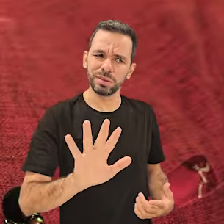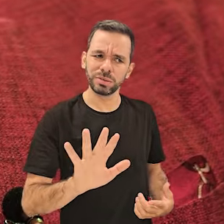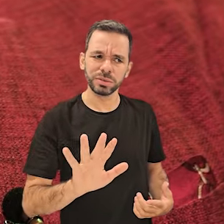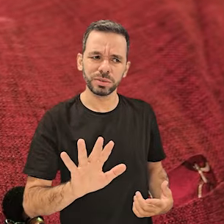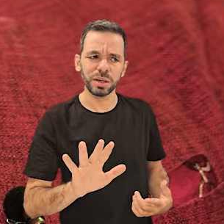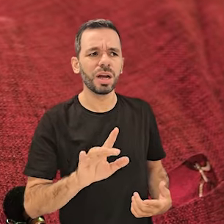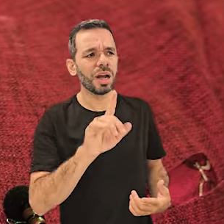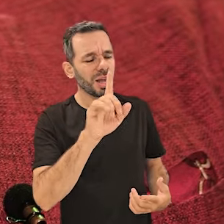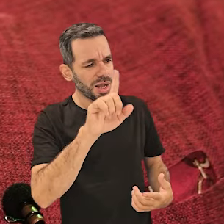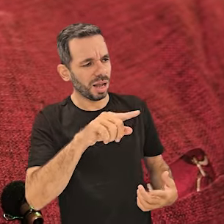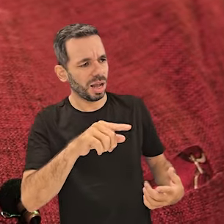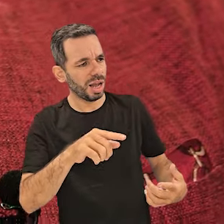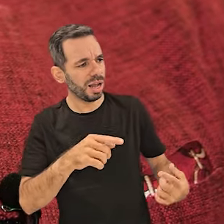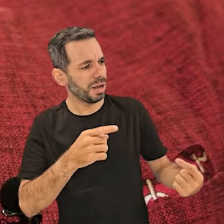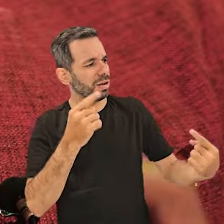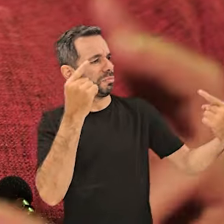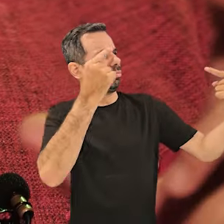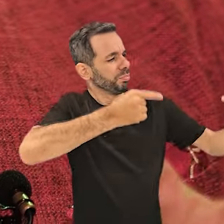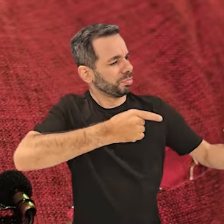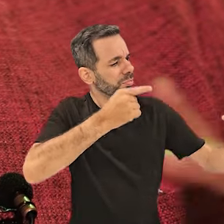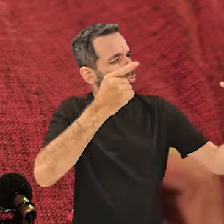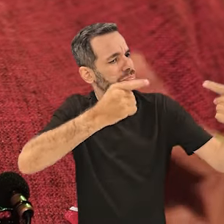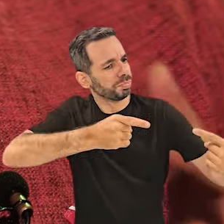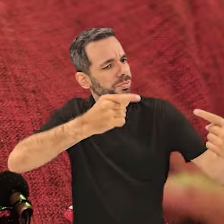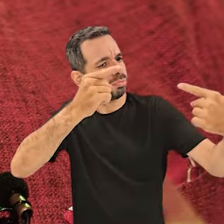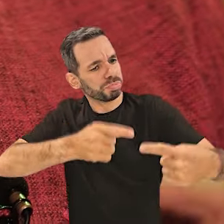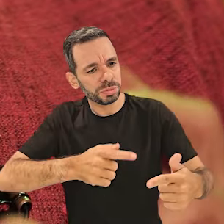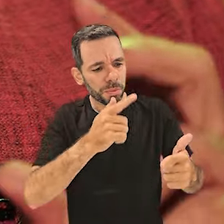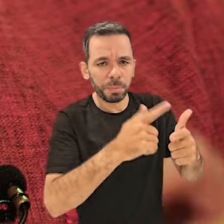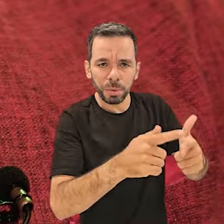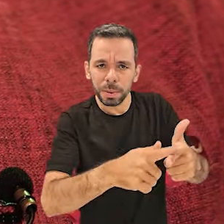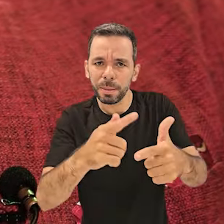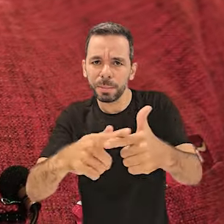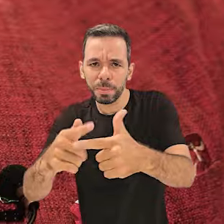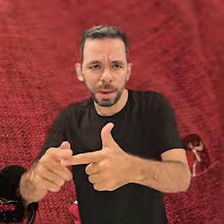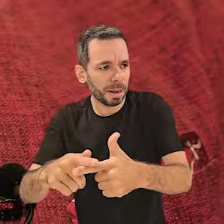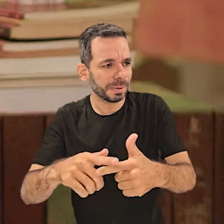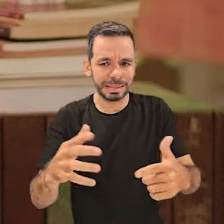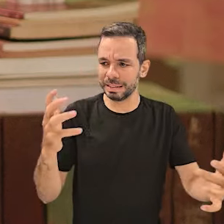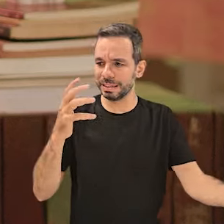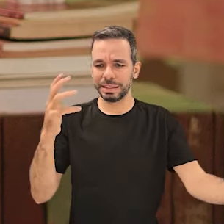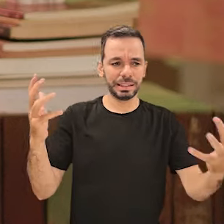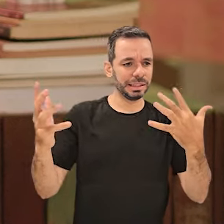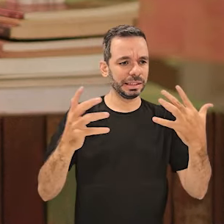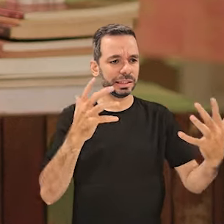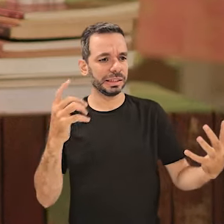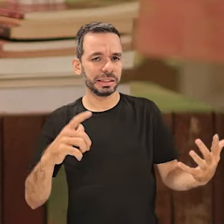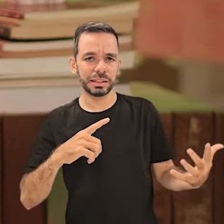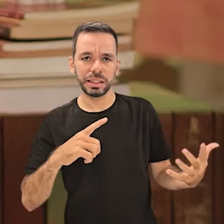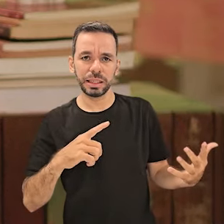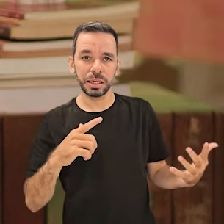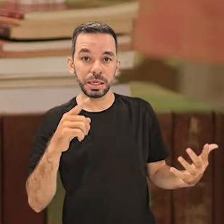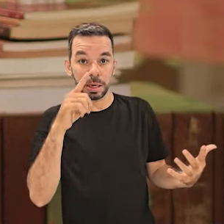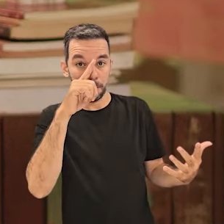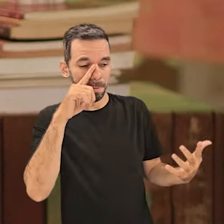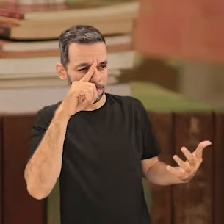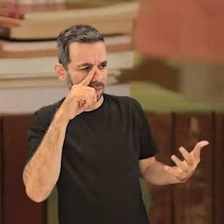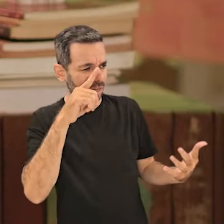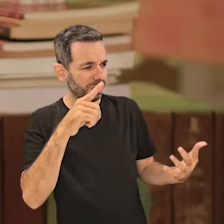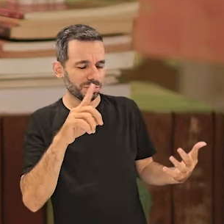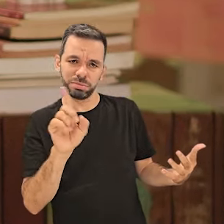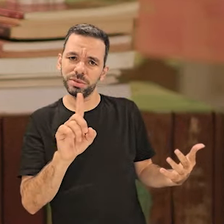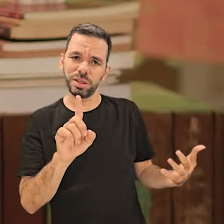as adversidades que surgem de todos os lados e a todo o momento. O perigo não está nelas,